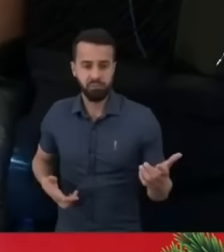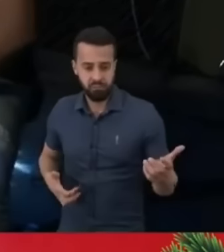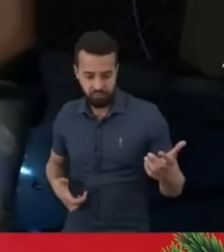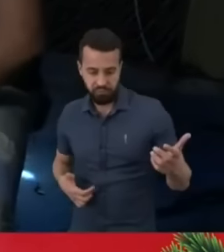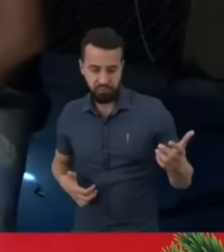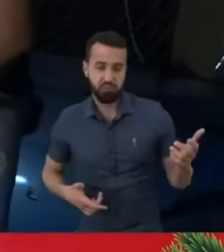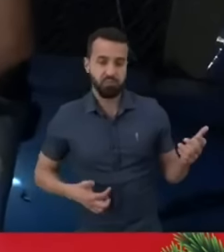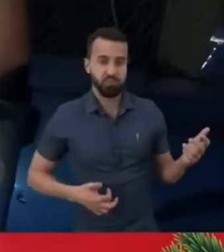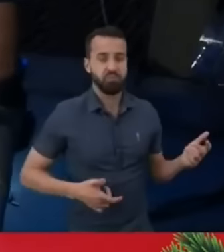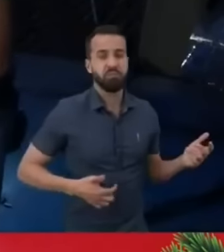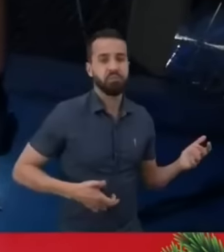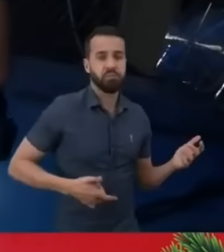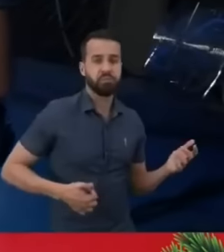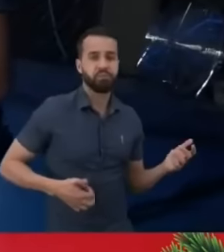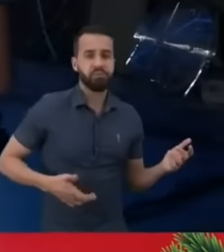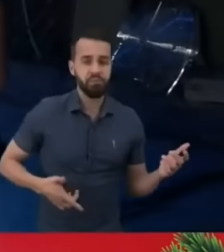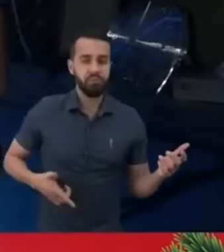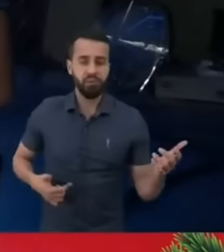Então vamos lá, assim.